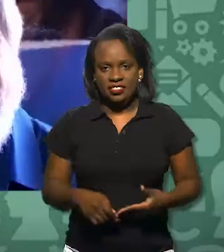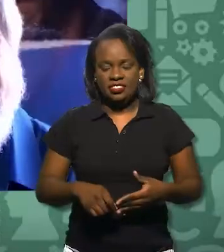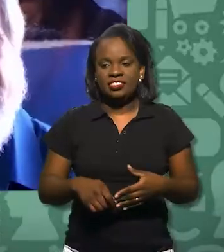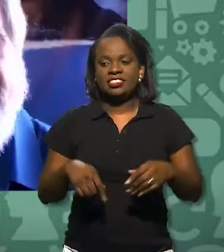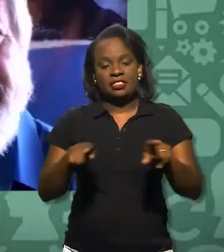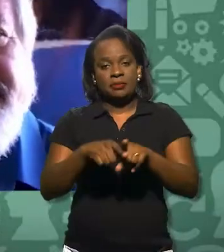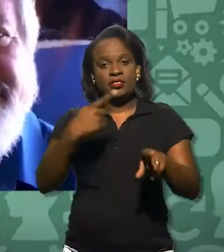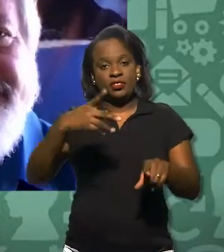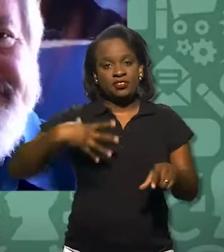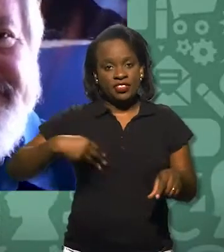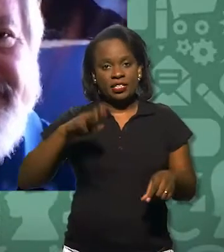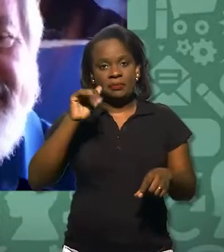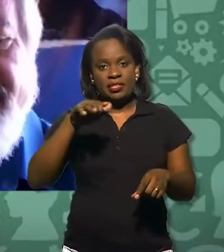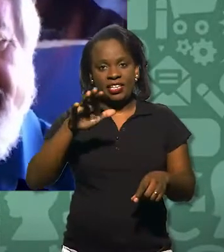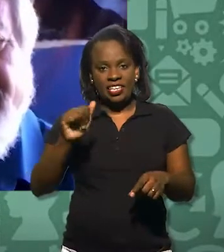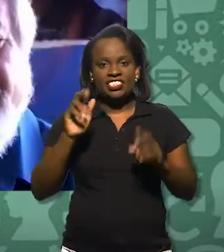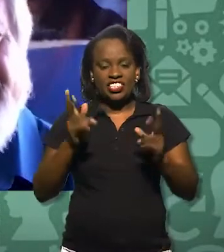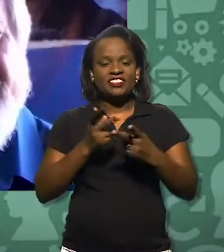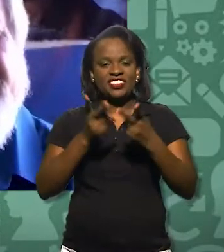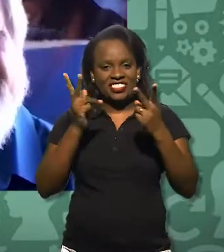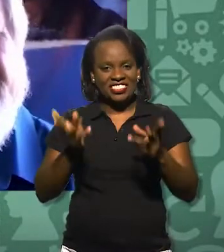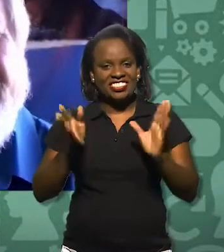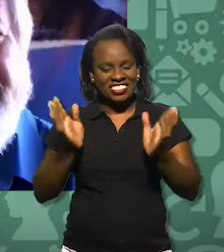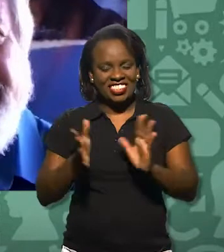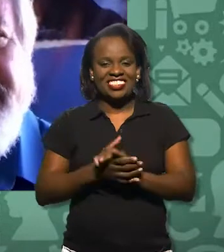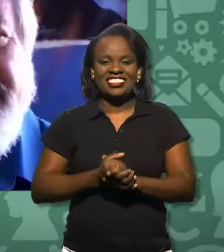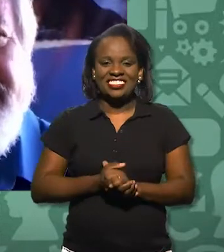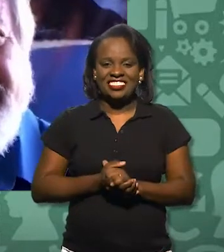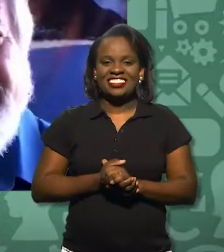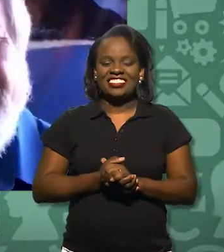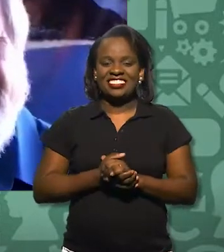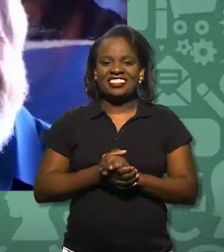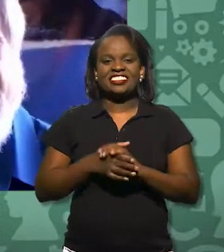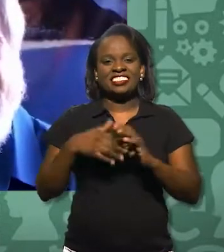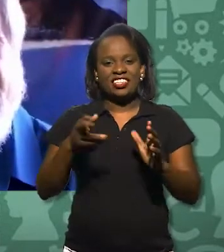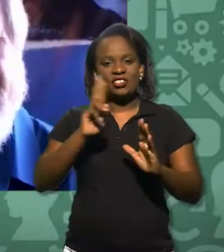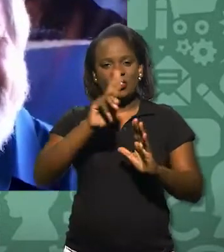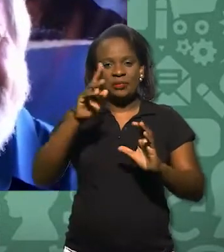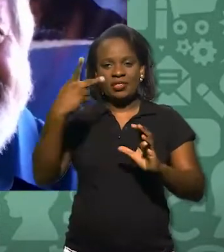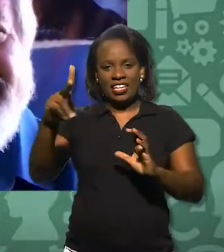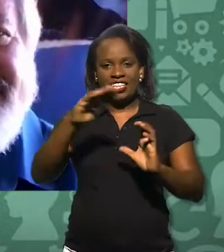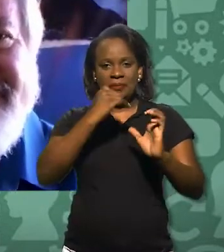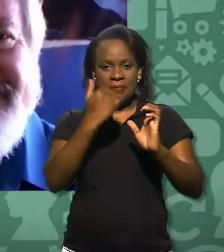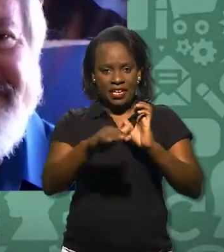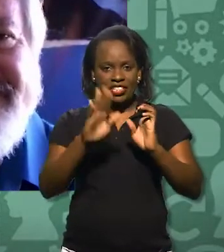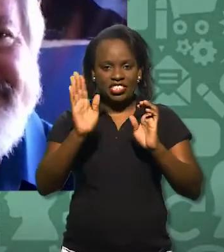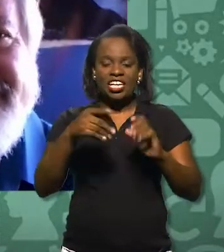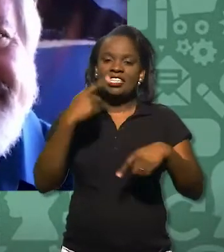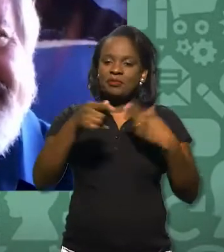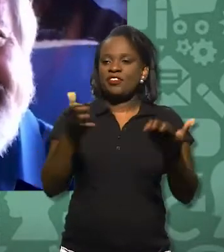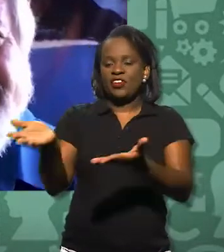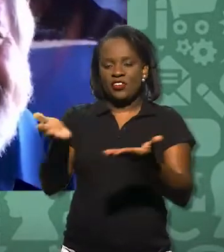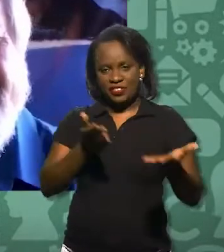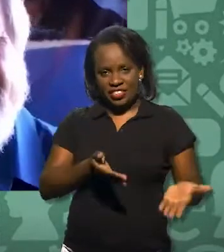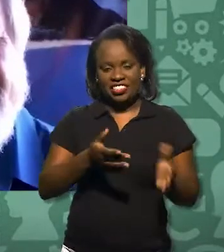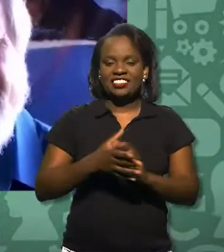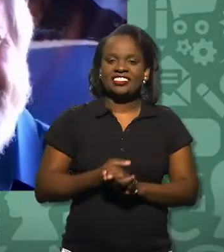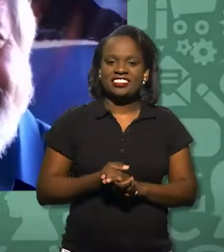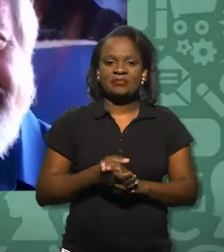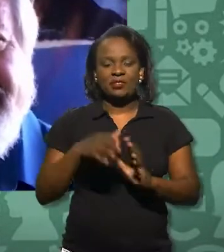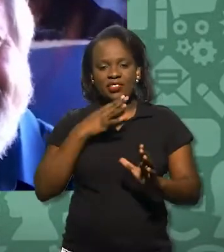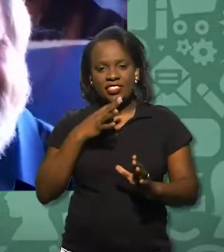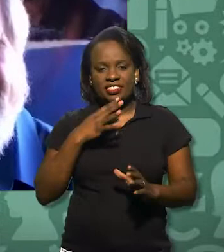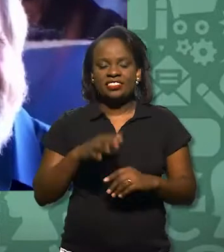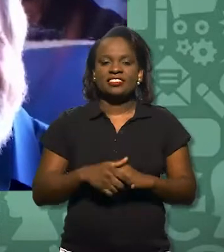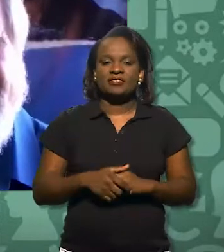mundo. Assim como a sua filha, Bianca, que já esteve visitando a nossa trilha. Então está lá o e-mail dela e a gente vai convidar